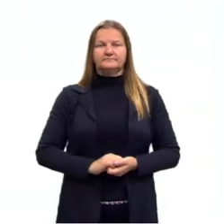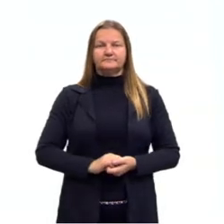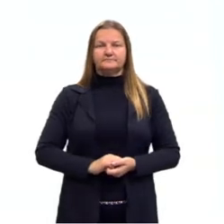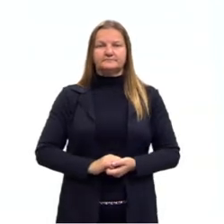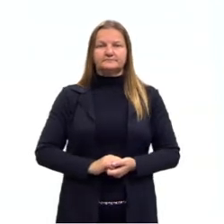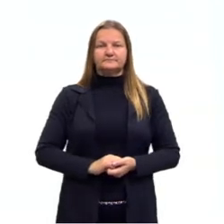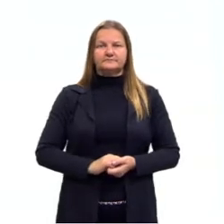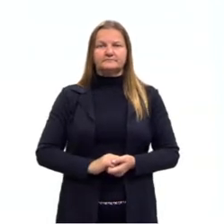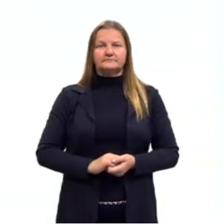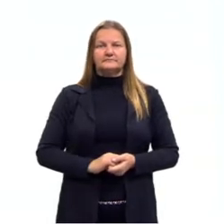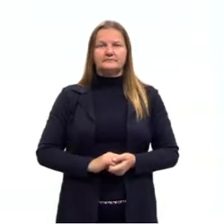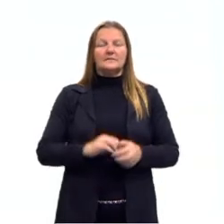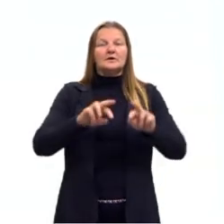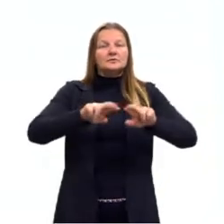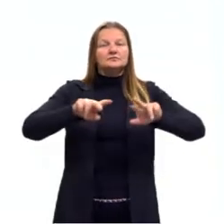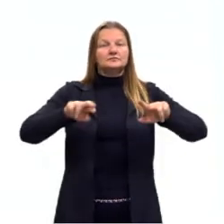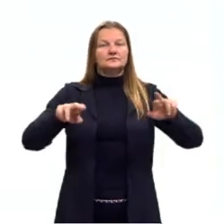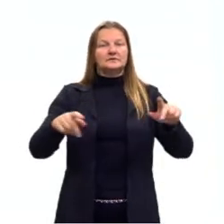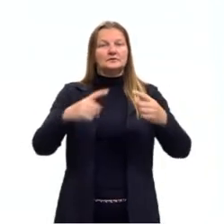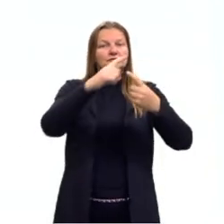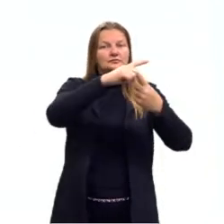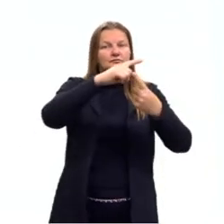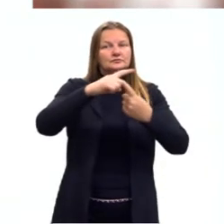tem essa diferenciação